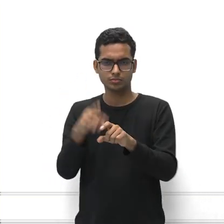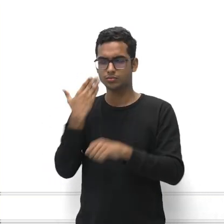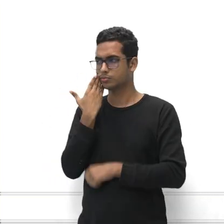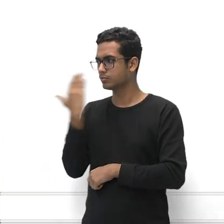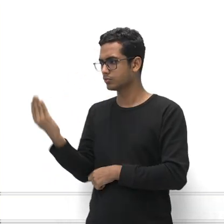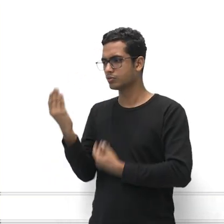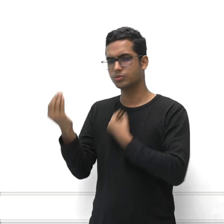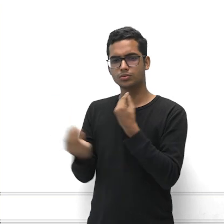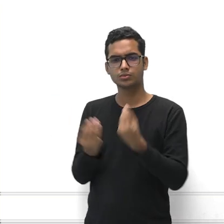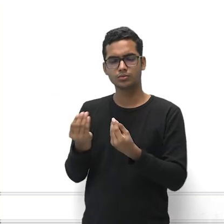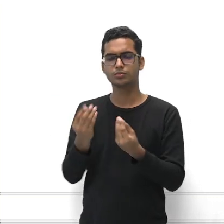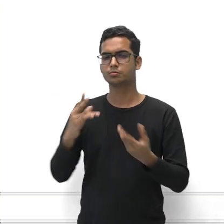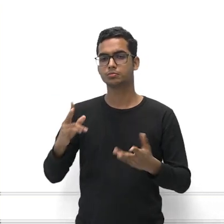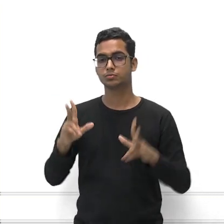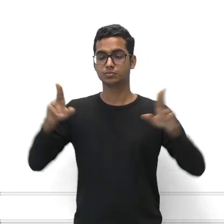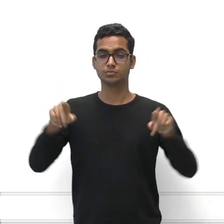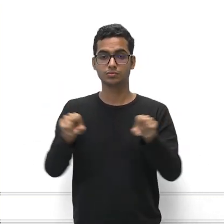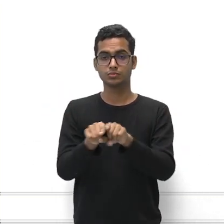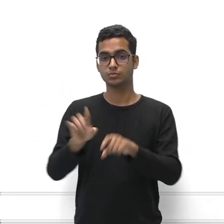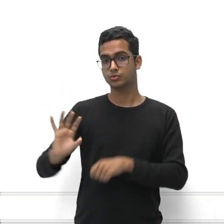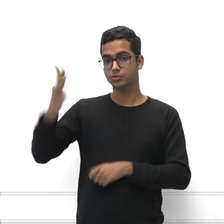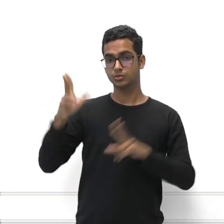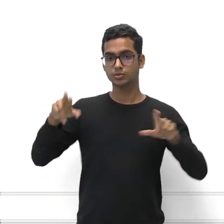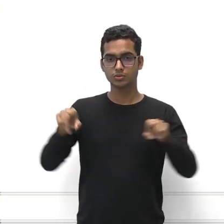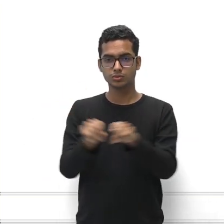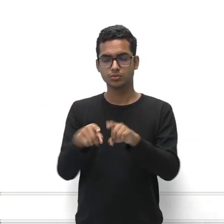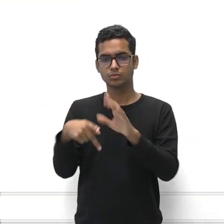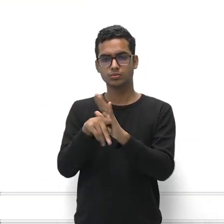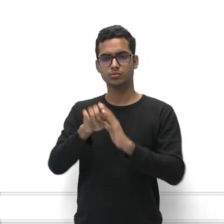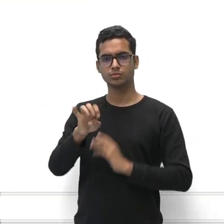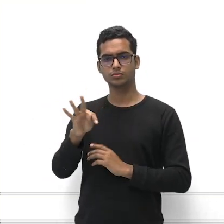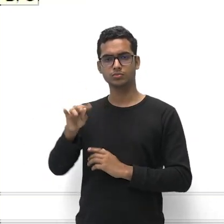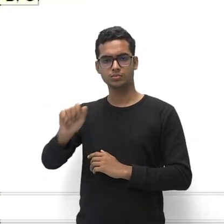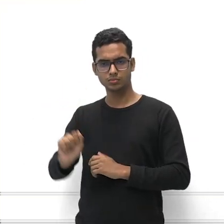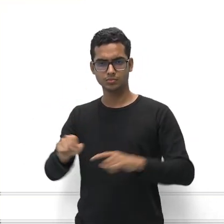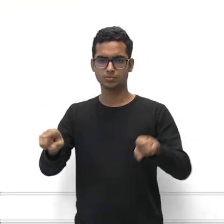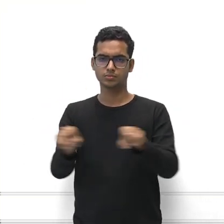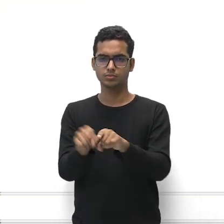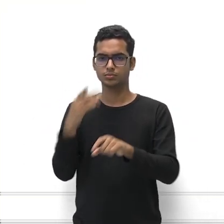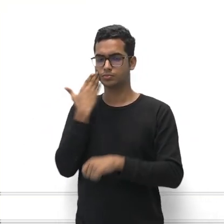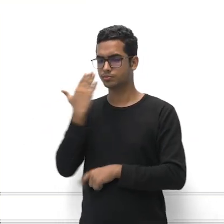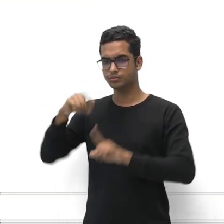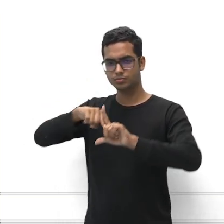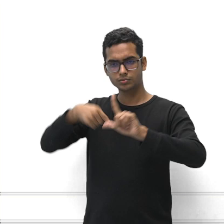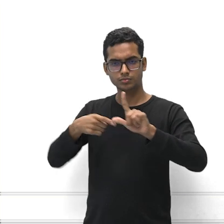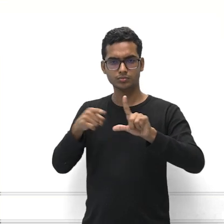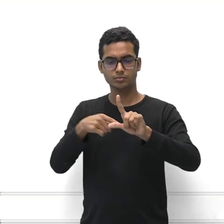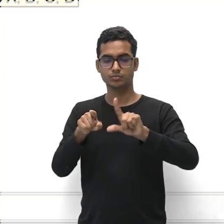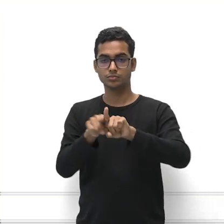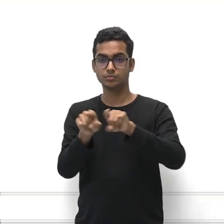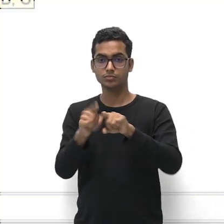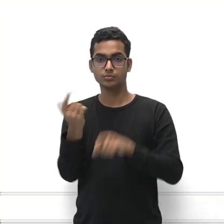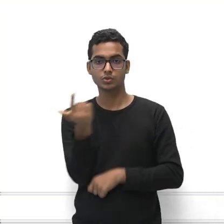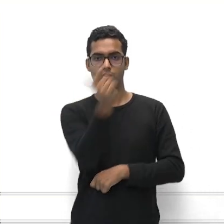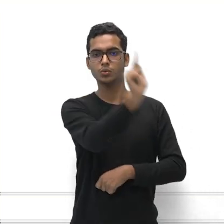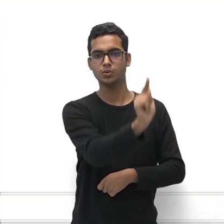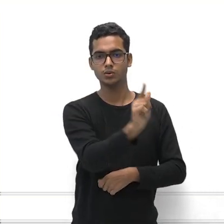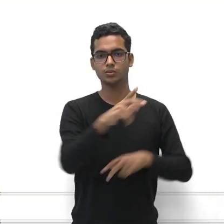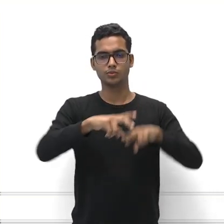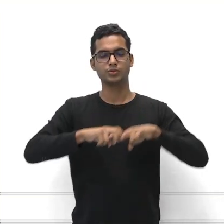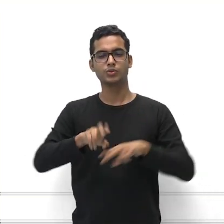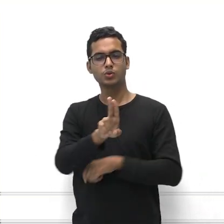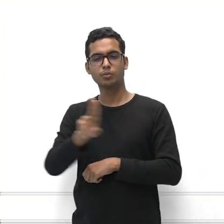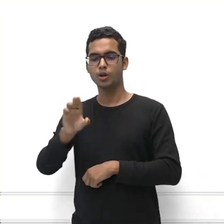ocorrer com o ângulo beta e o ângulo delta, que é esse ângulo oposto aqui, ó, está do outro lado, ó, por isso que é chamado de